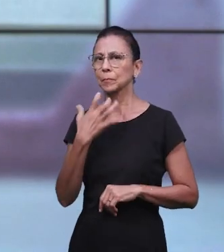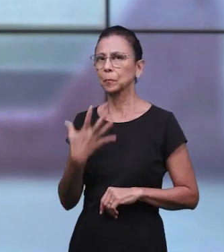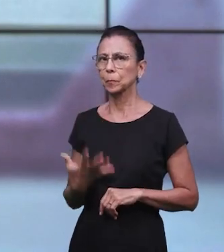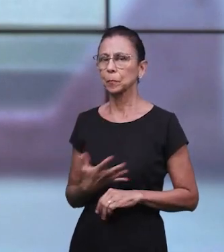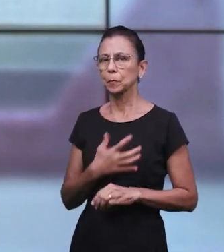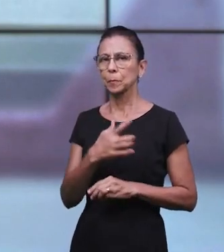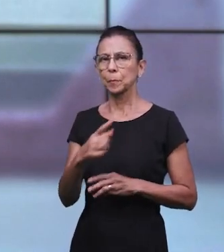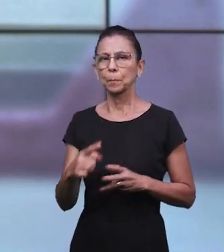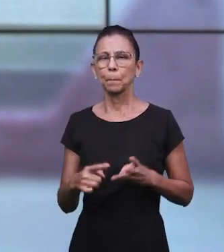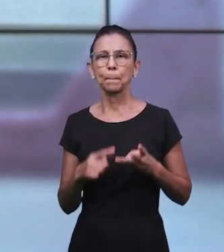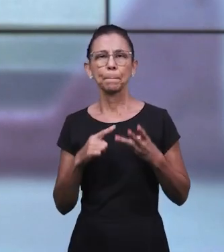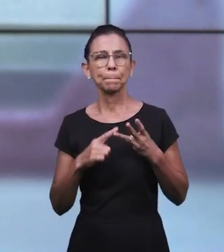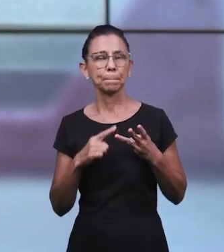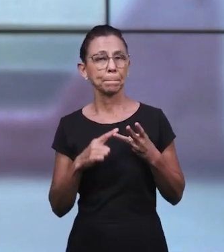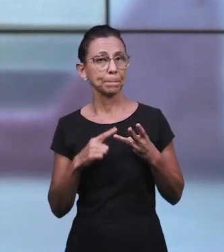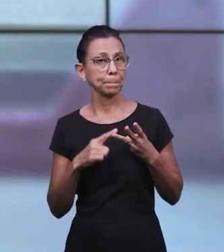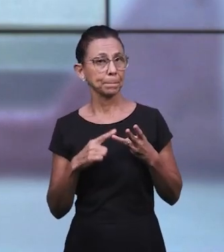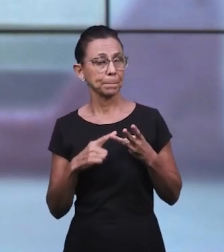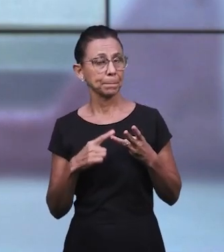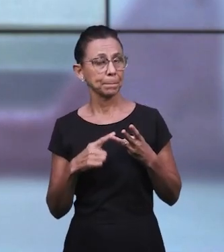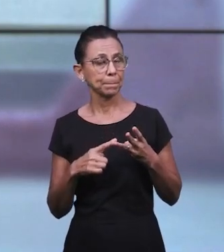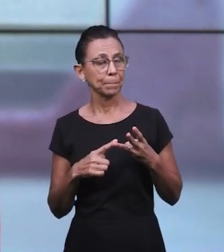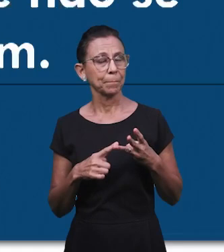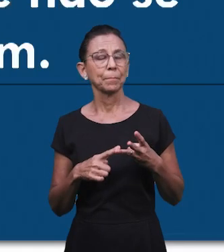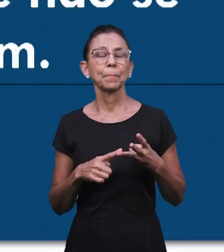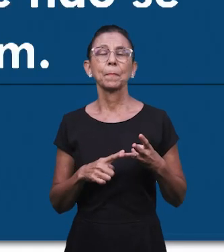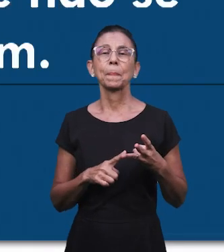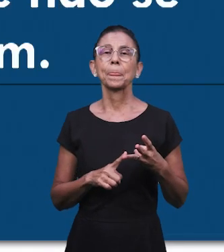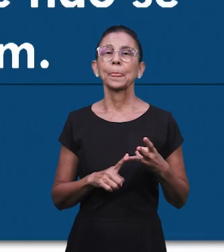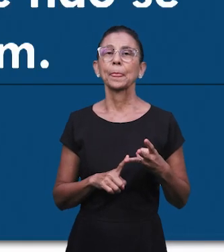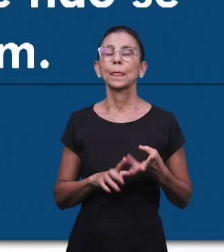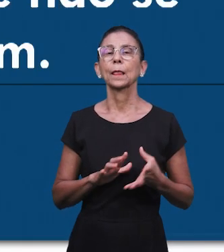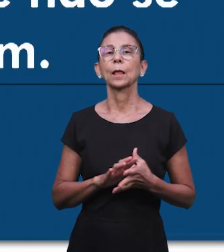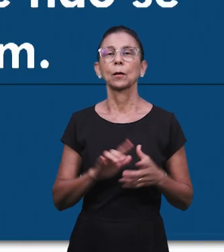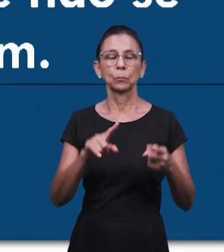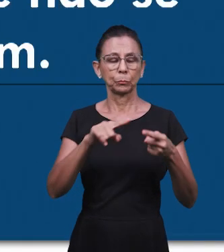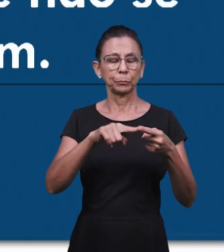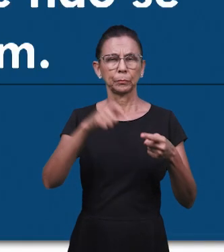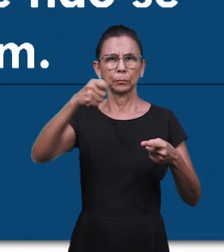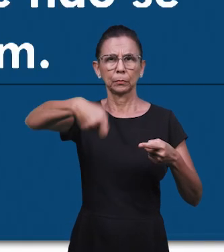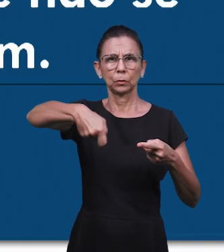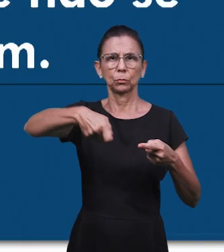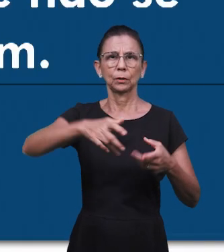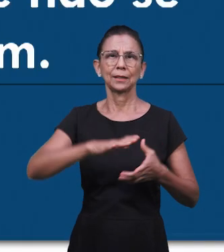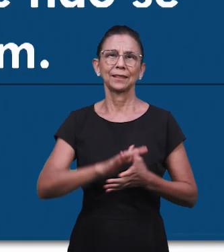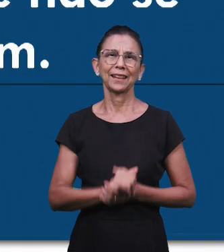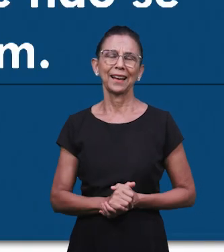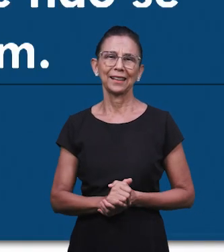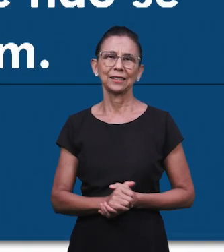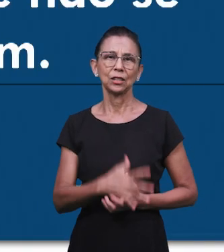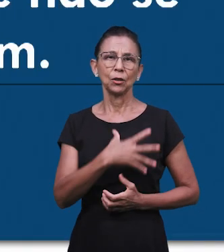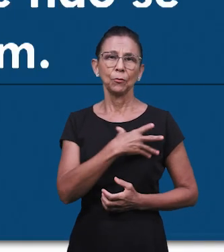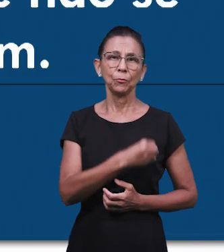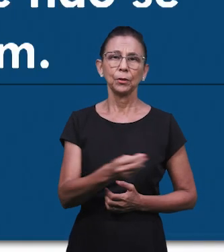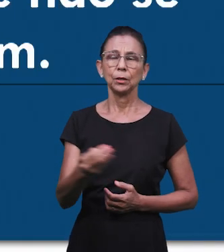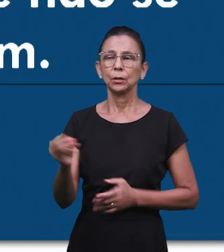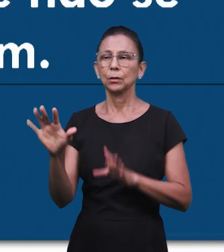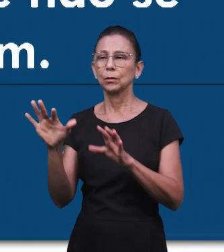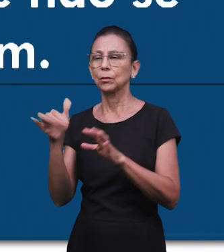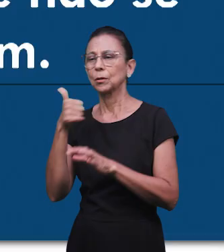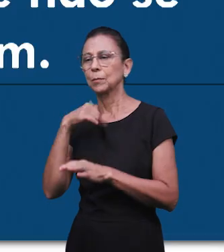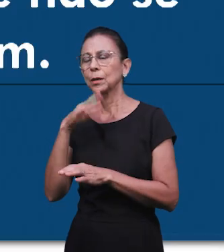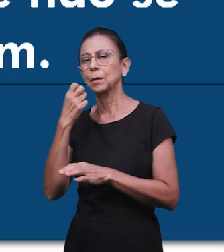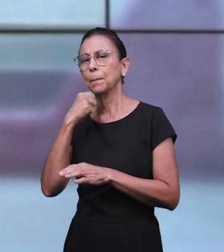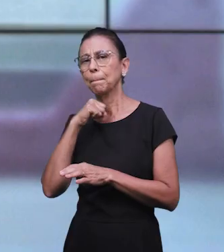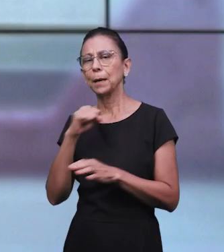terceiro aspecto que diferencia é a autoridade. Os pais vivem em harmonia com os filhos, conversam olhos